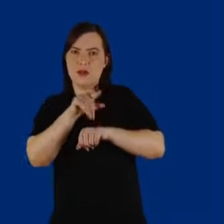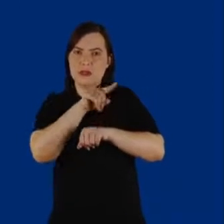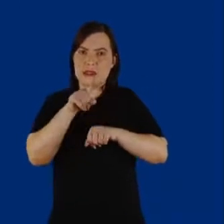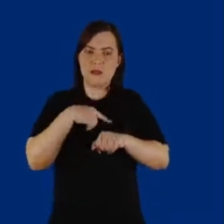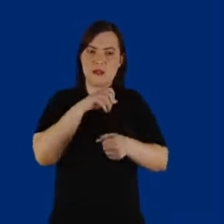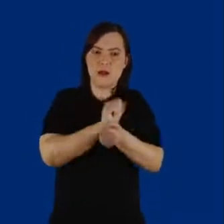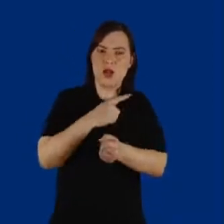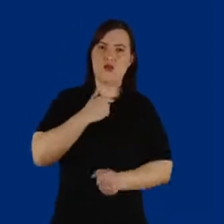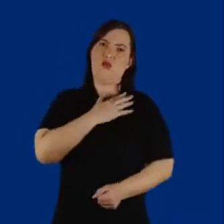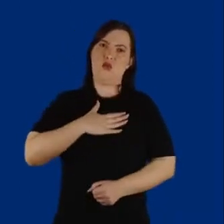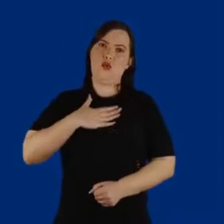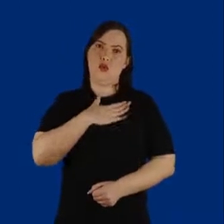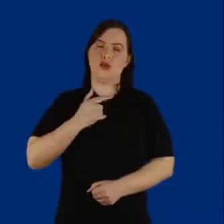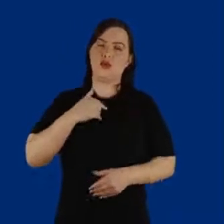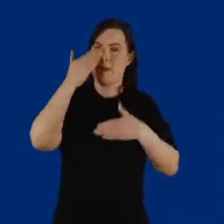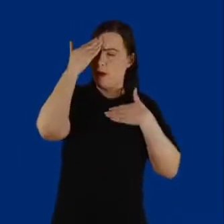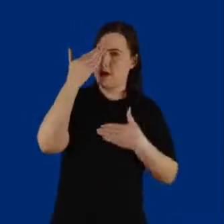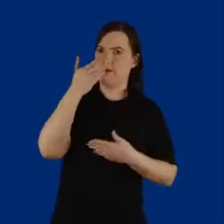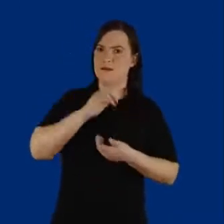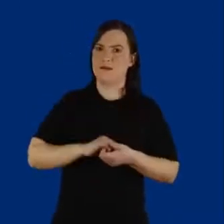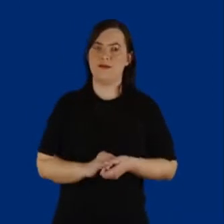tenham gostado. Muito obrigada.